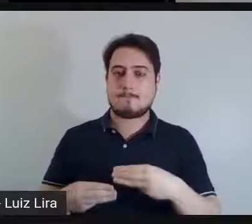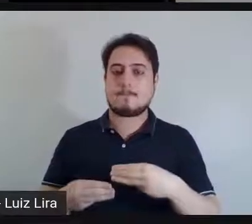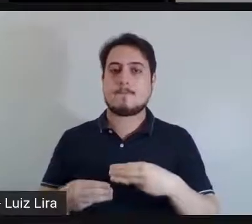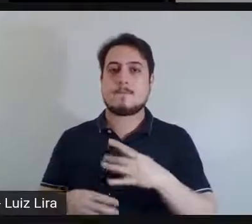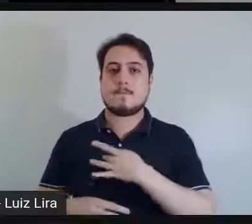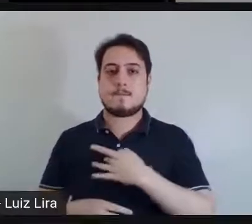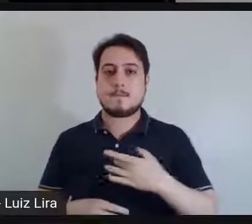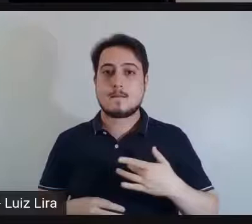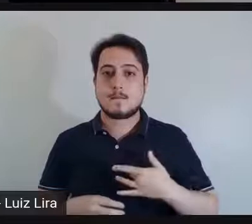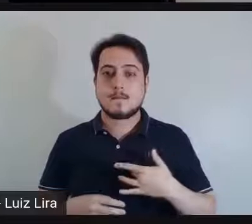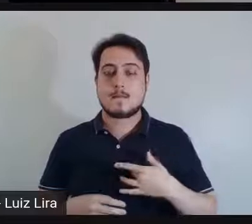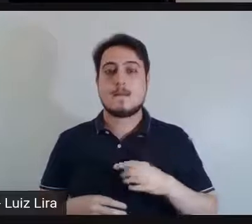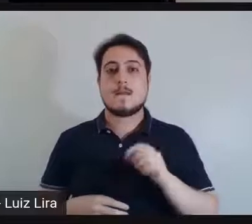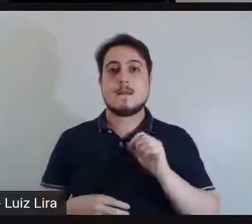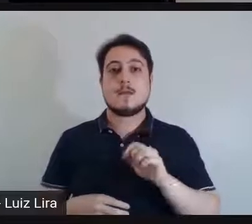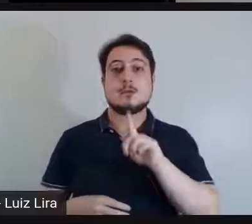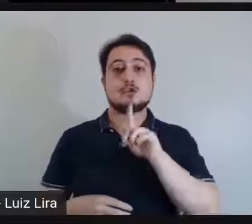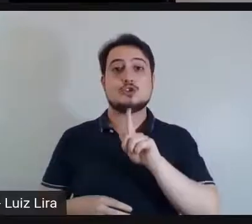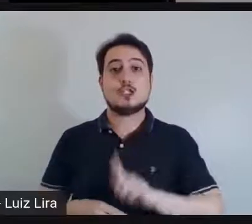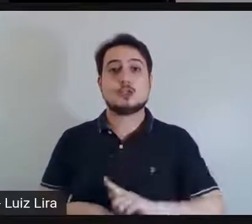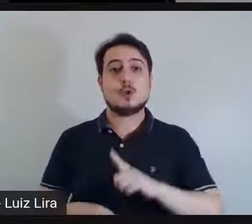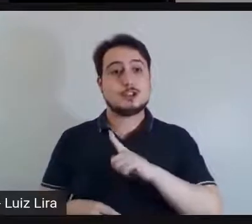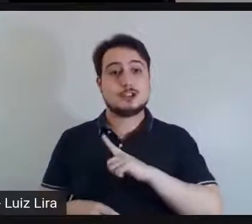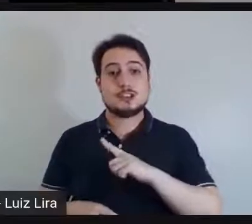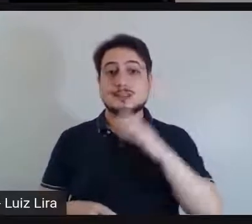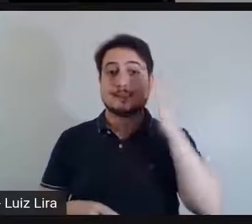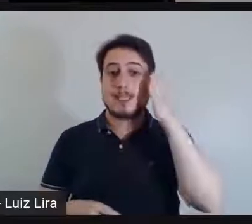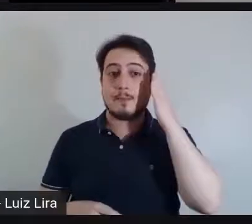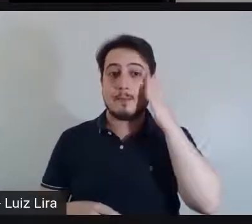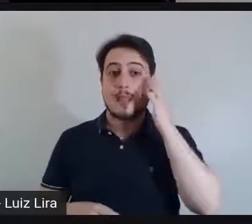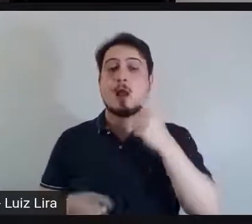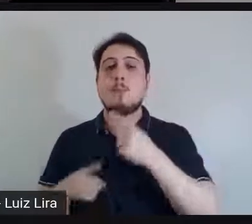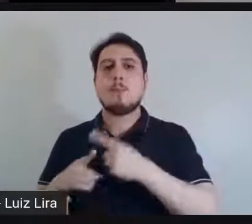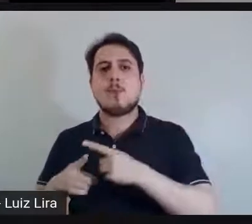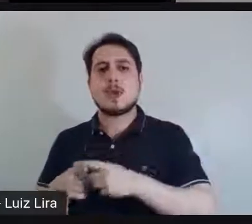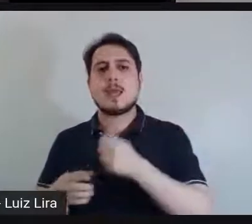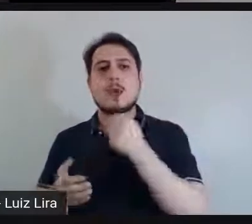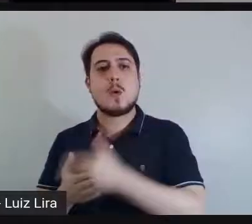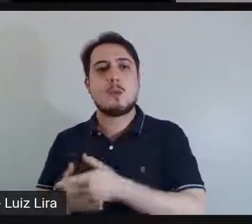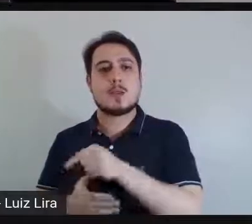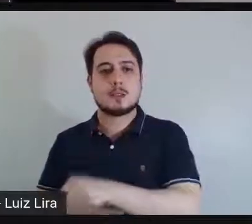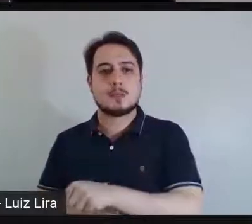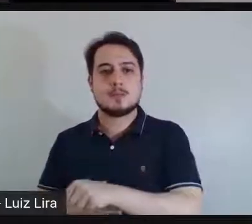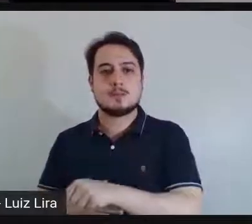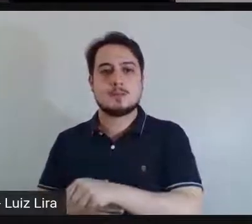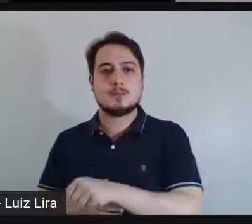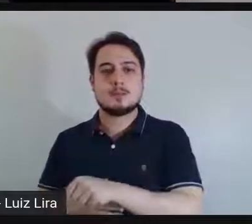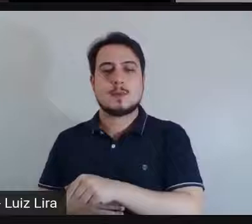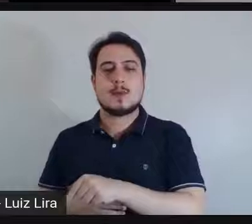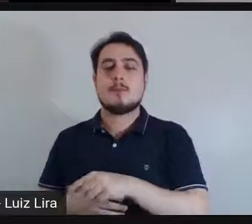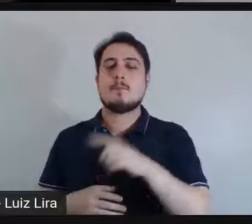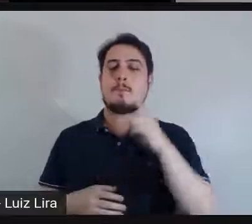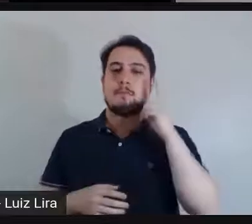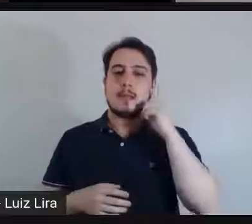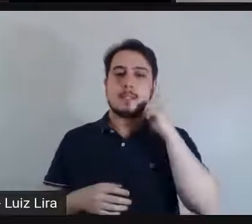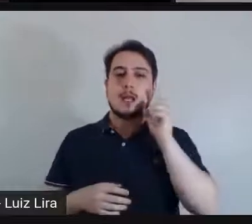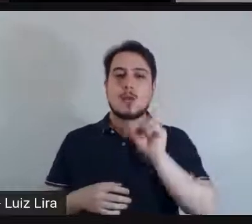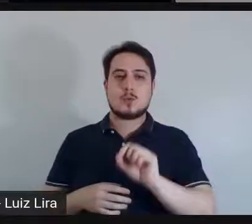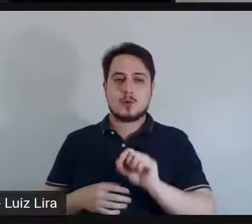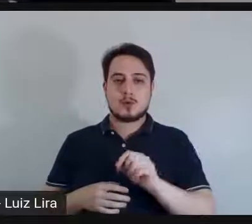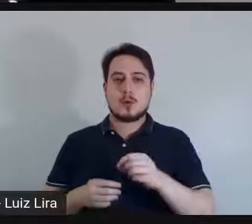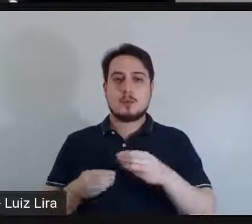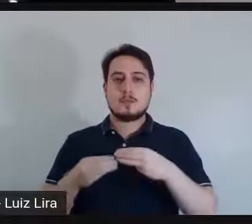palestra, é que o gestor tinha que estar sabendo por que ele está comprando aquilo para atender. Vamos pensar no Ministério